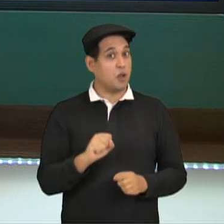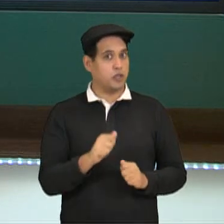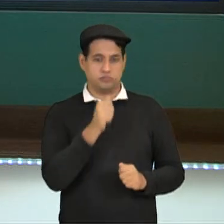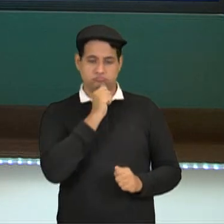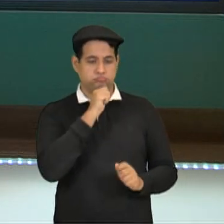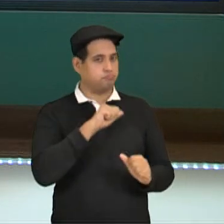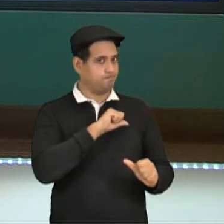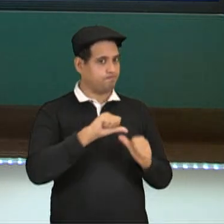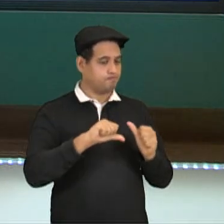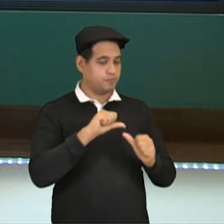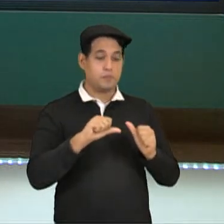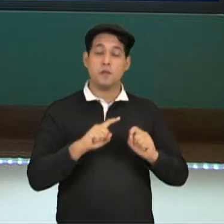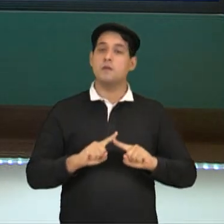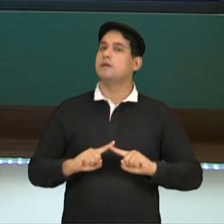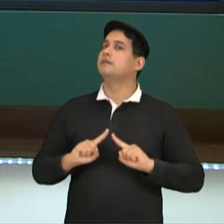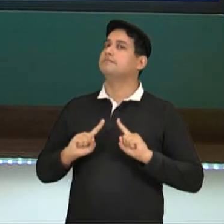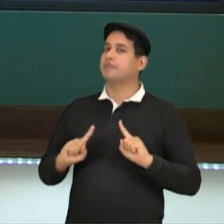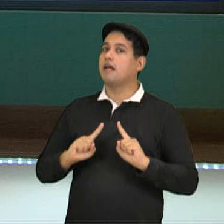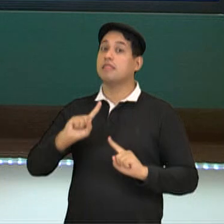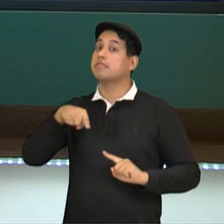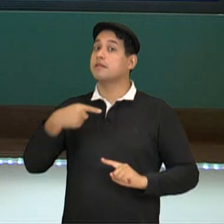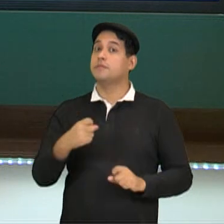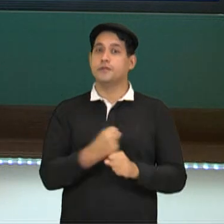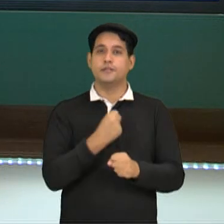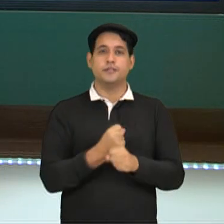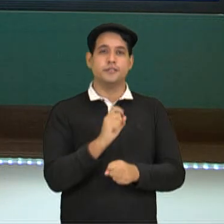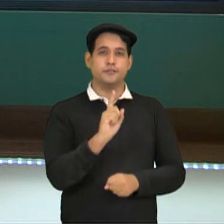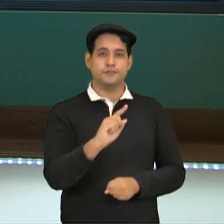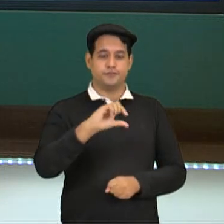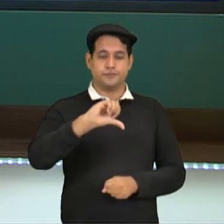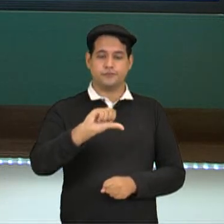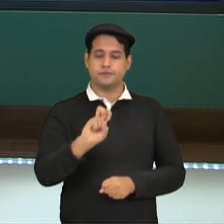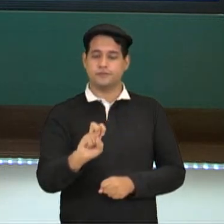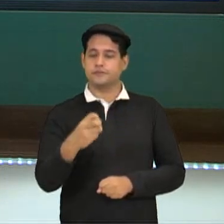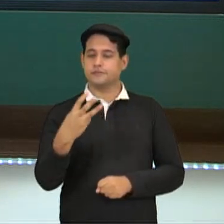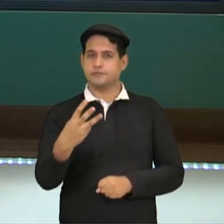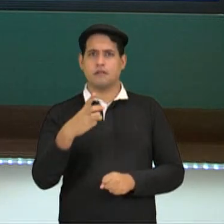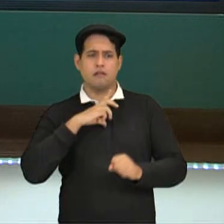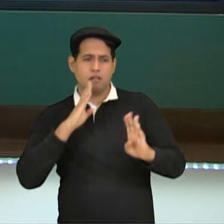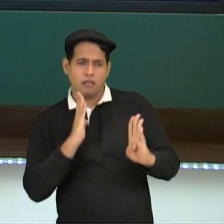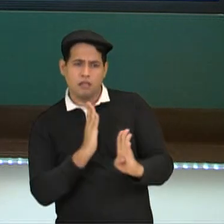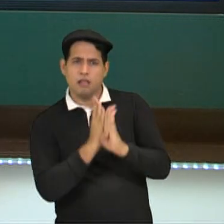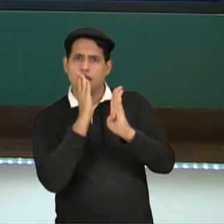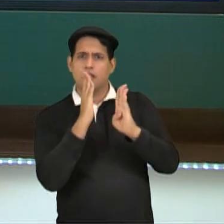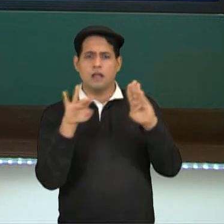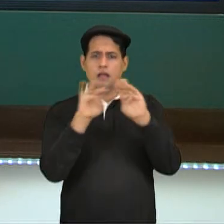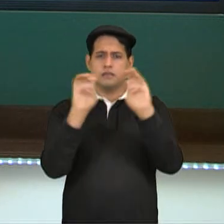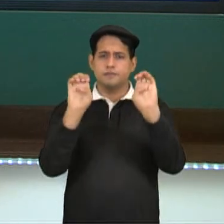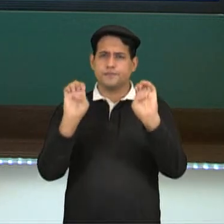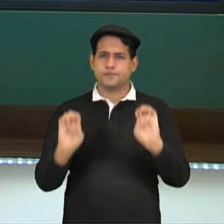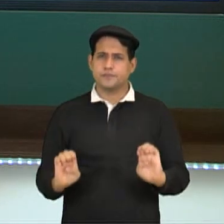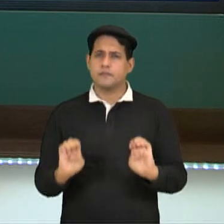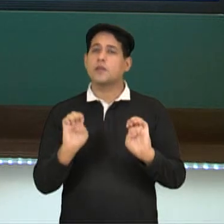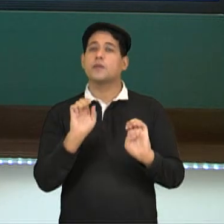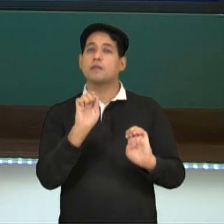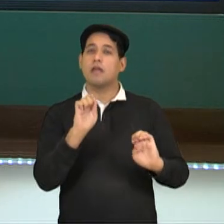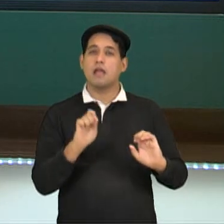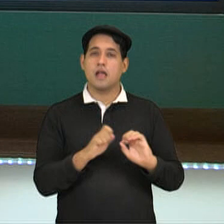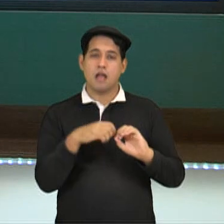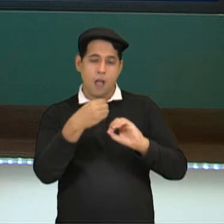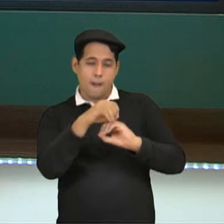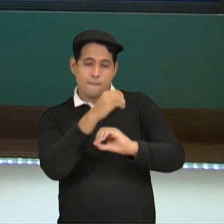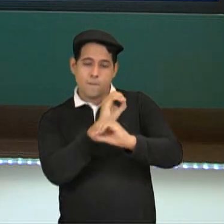ele. Mas depois de 1953, quando teve a descoberta da estrutura da molécula de DNA